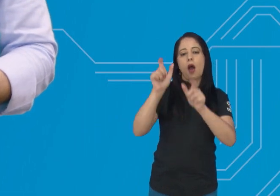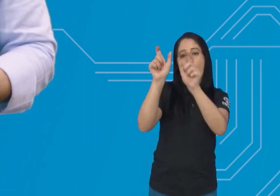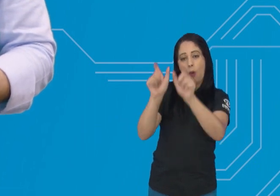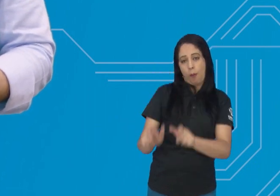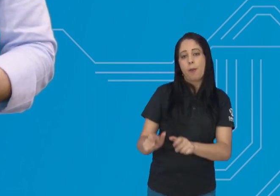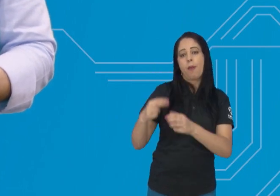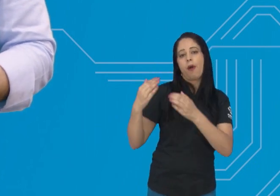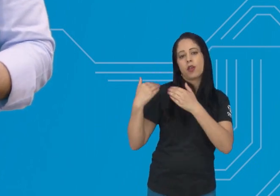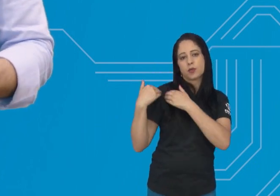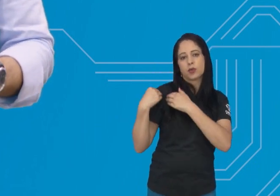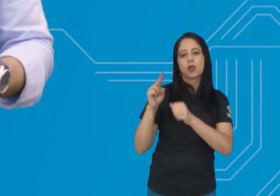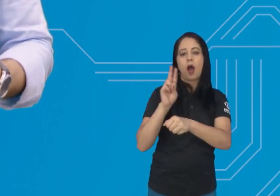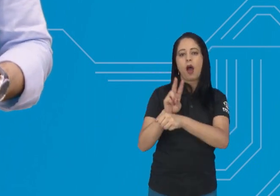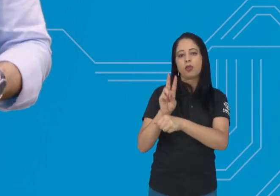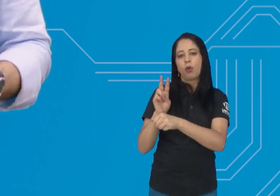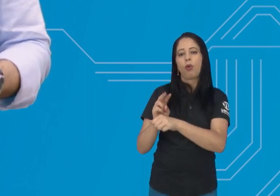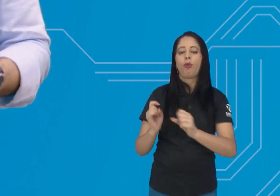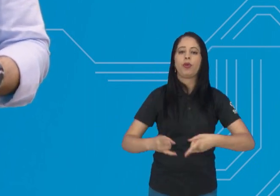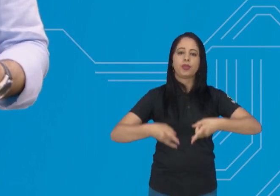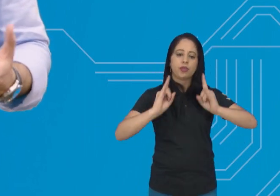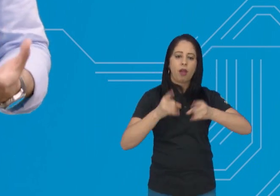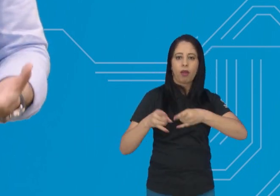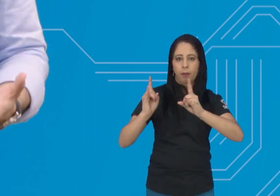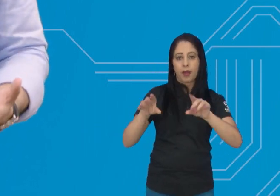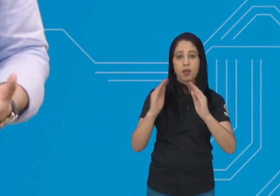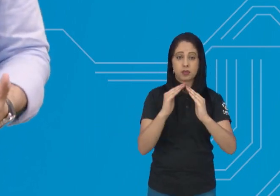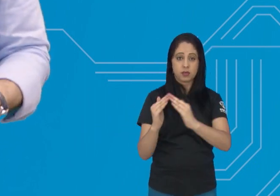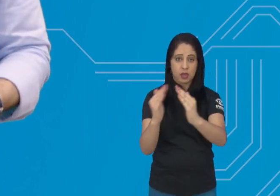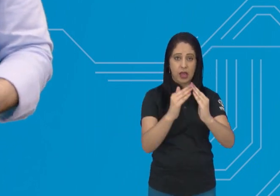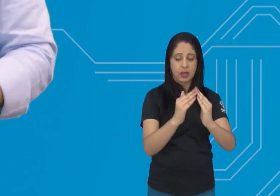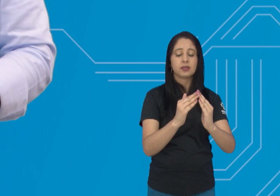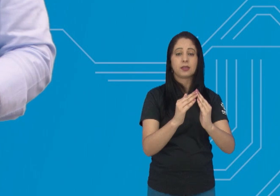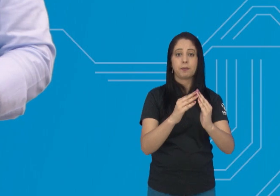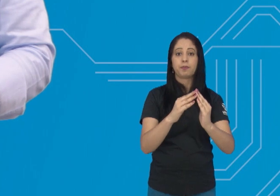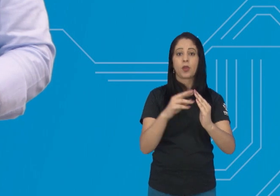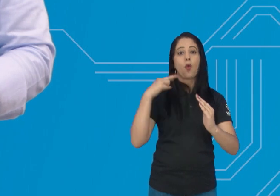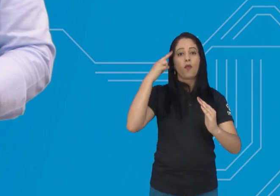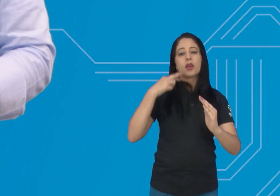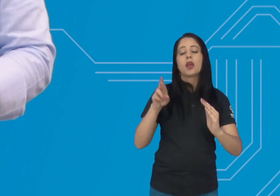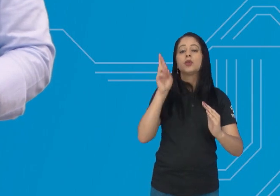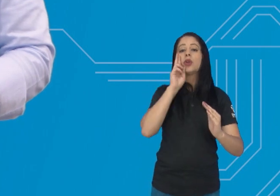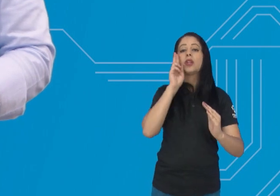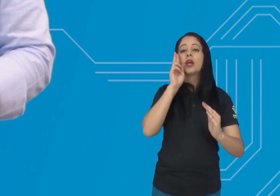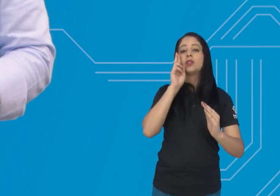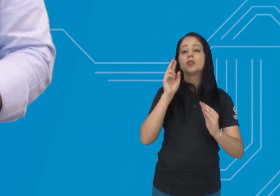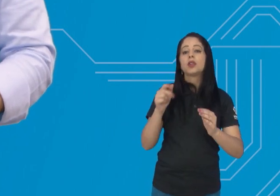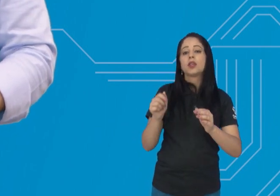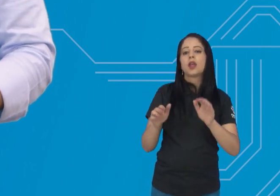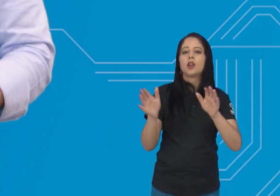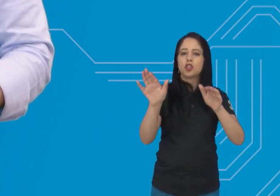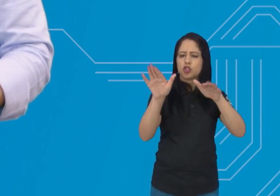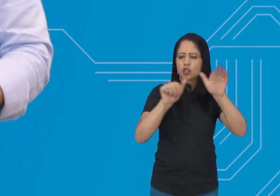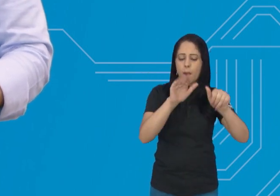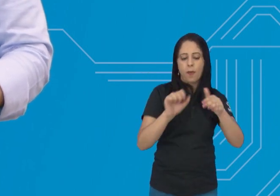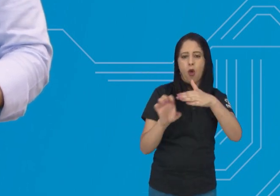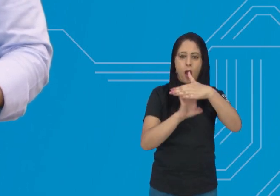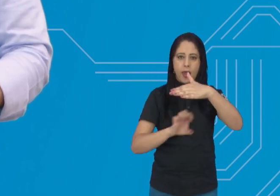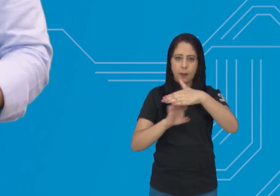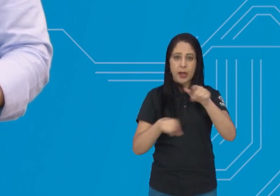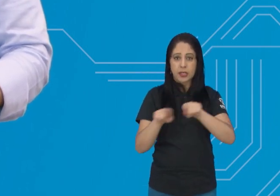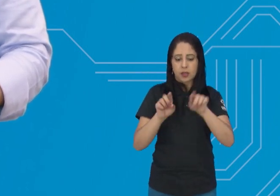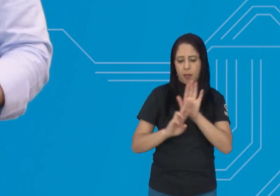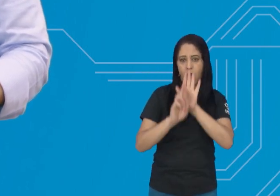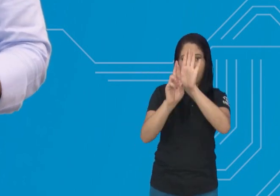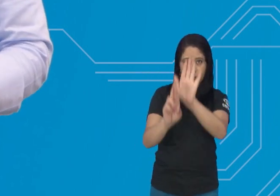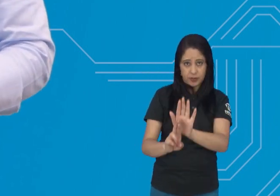Renato Santiago, reuniu diversas empresas e também representantes da área que comentaram sobre os desafios do cargo, hoje tido como uma